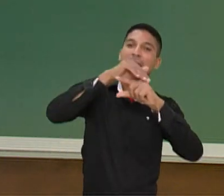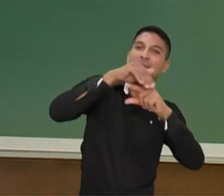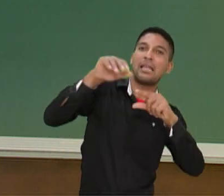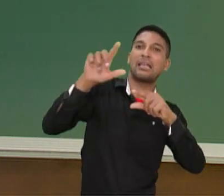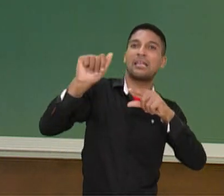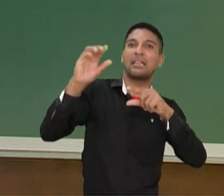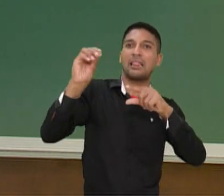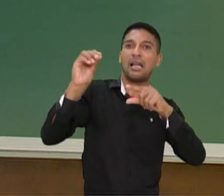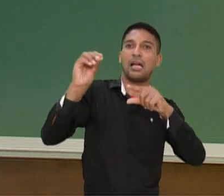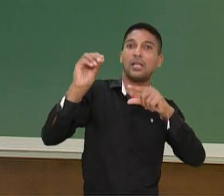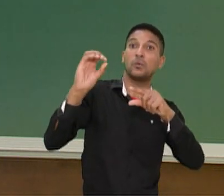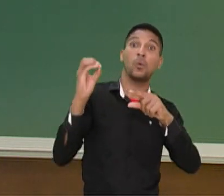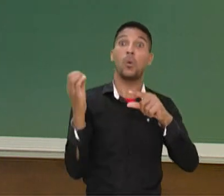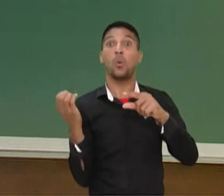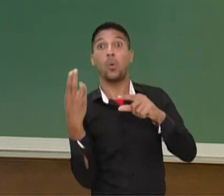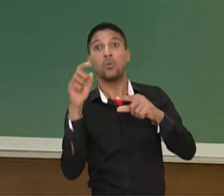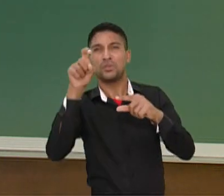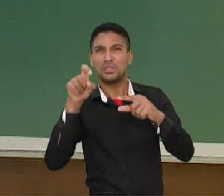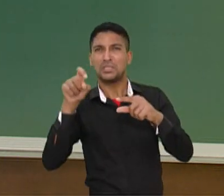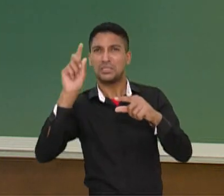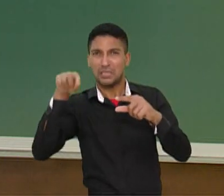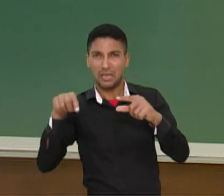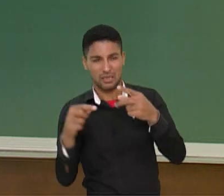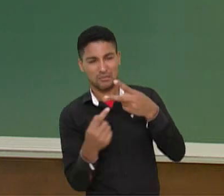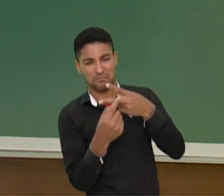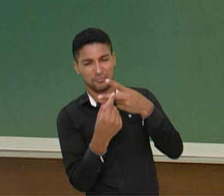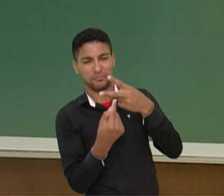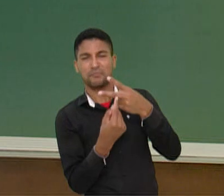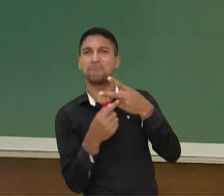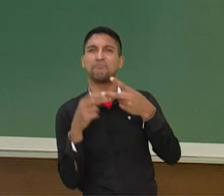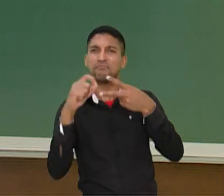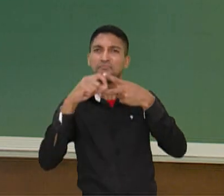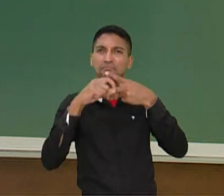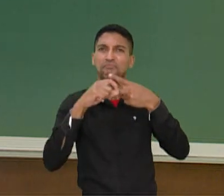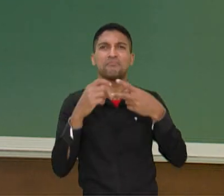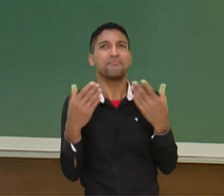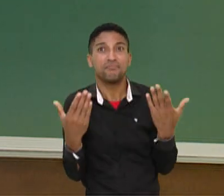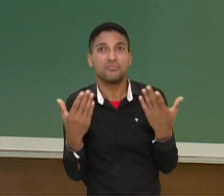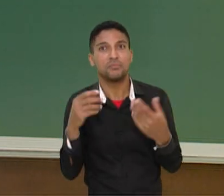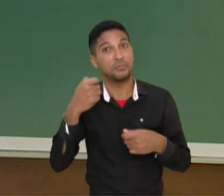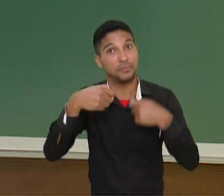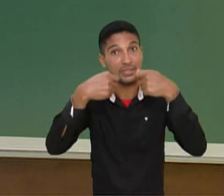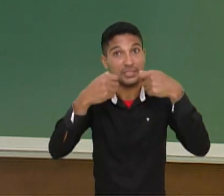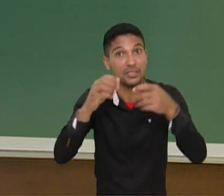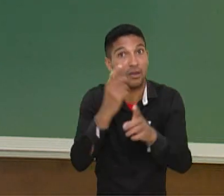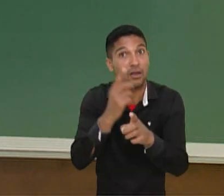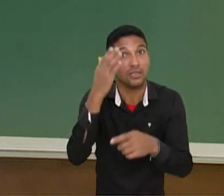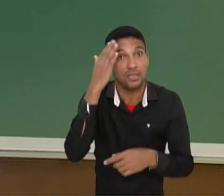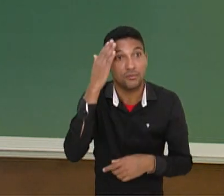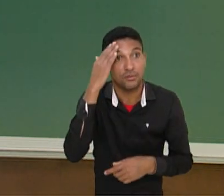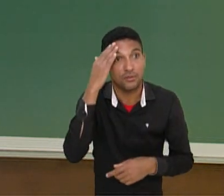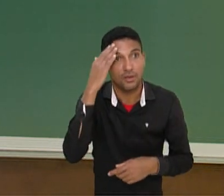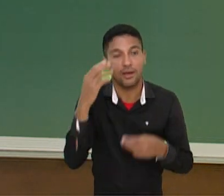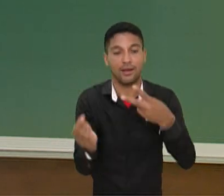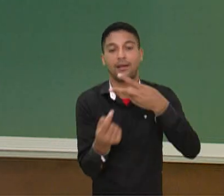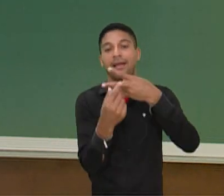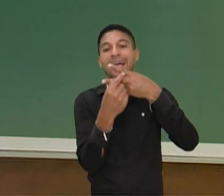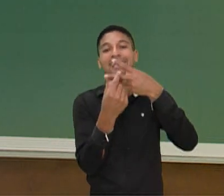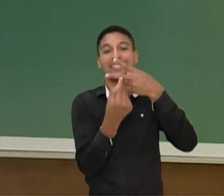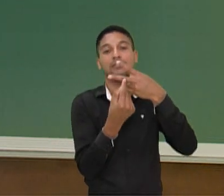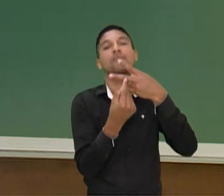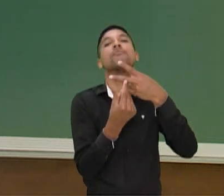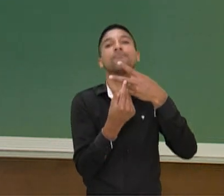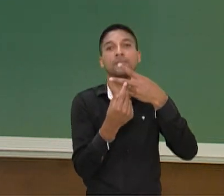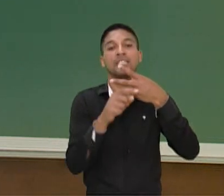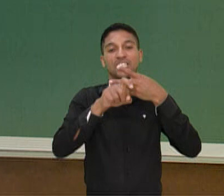é? Então, vamos focar. Ele é número de... Ele é referente a ângulo,